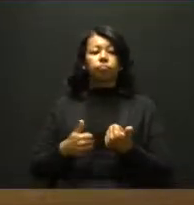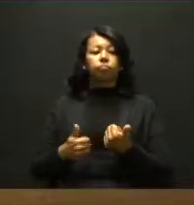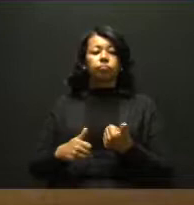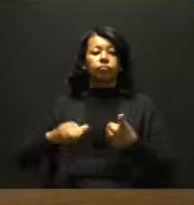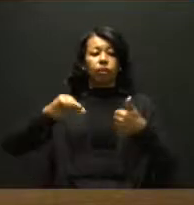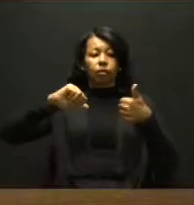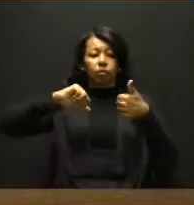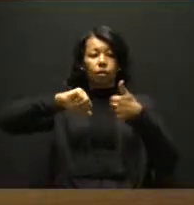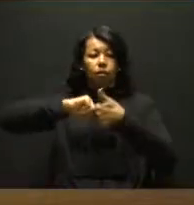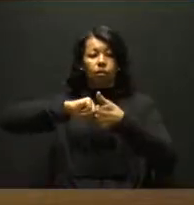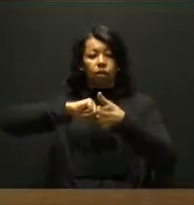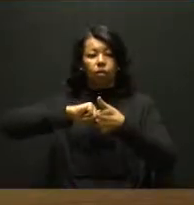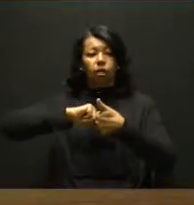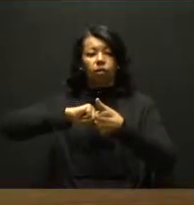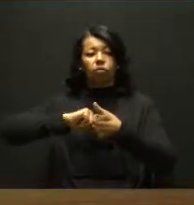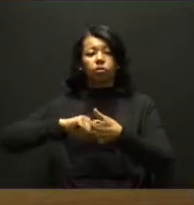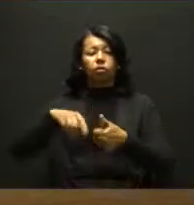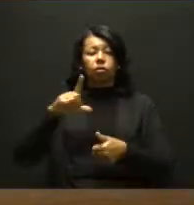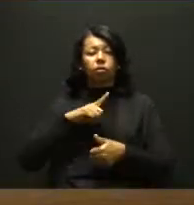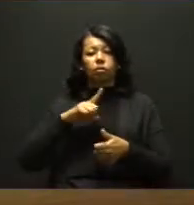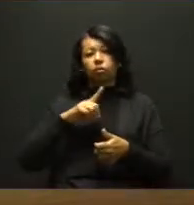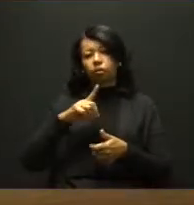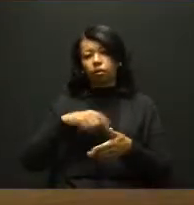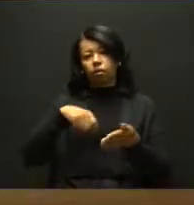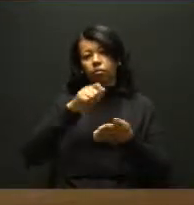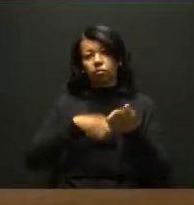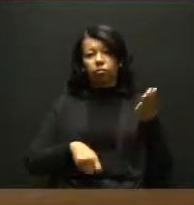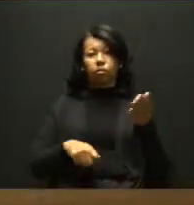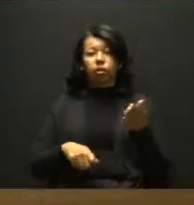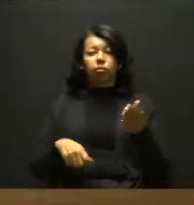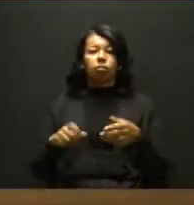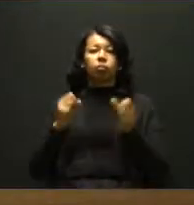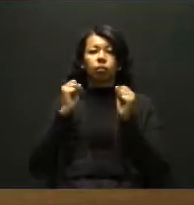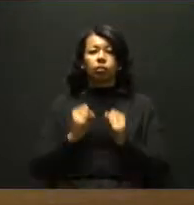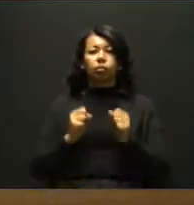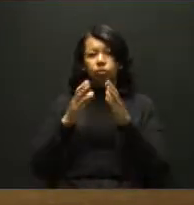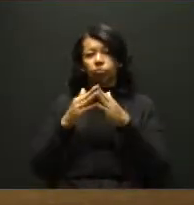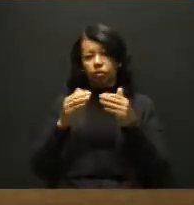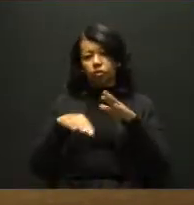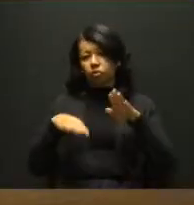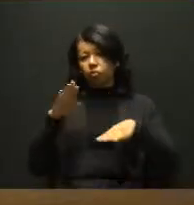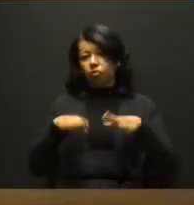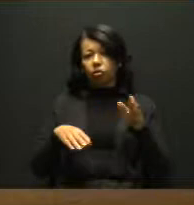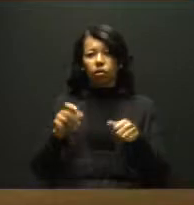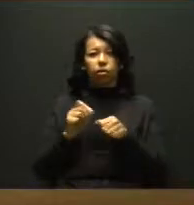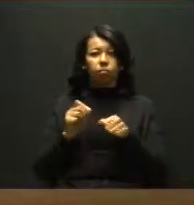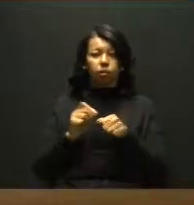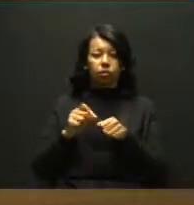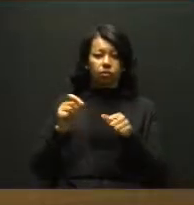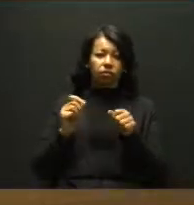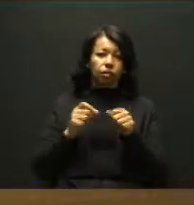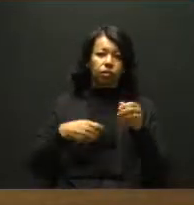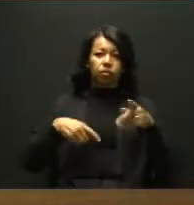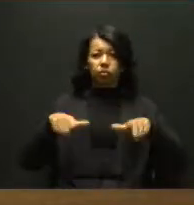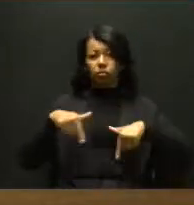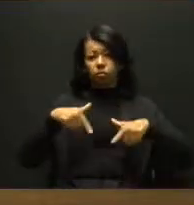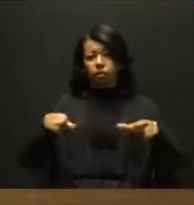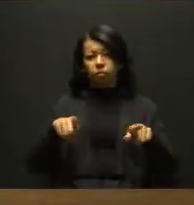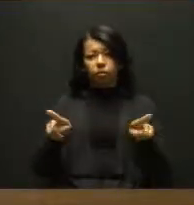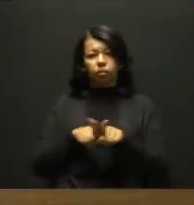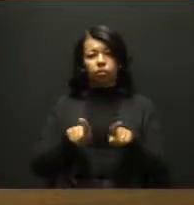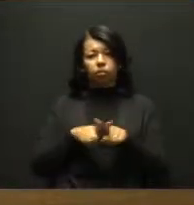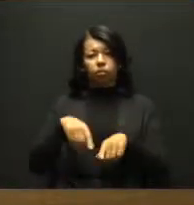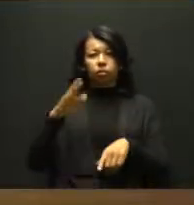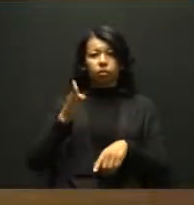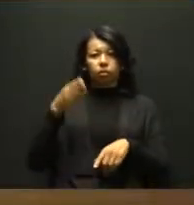serviço conversa no contrato acho que é o mínimo que nós podemos exigir de qualquer prestador de serviço e assim ver o rostinho nós